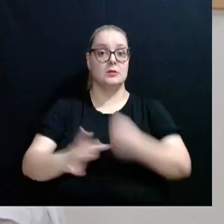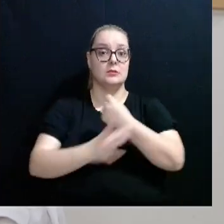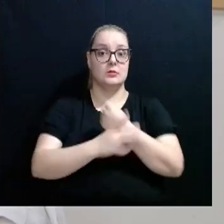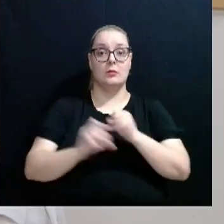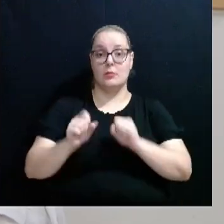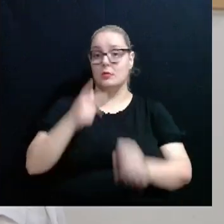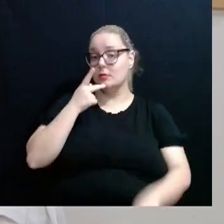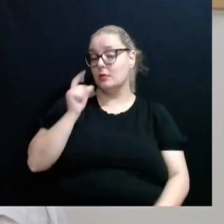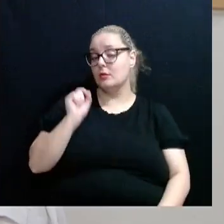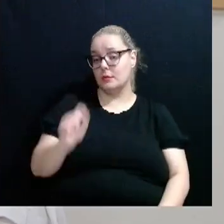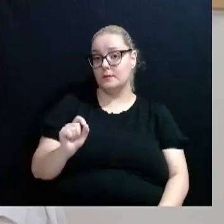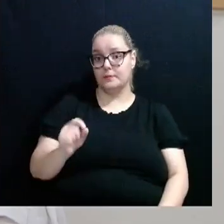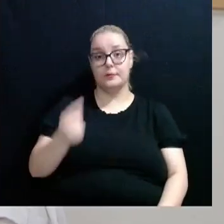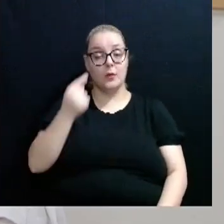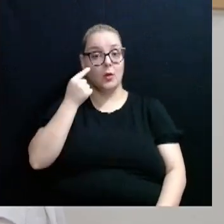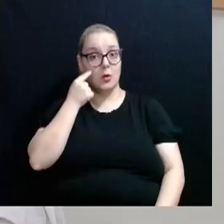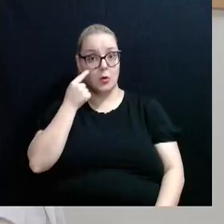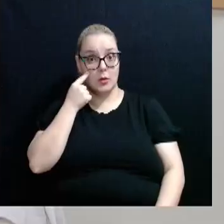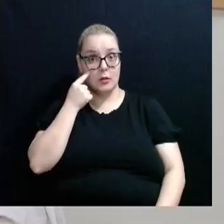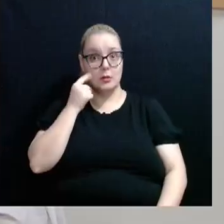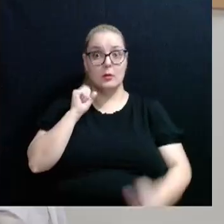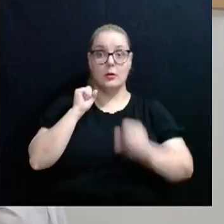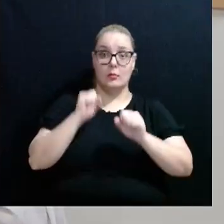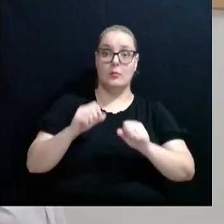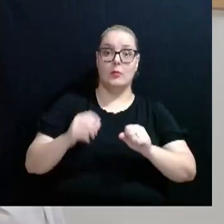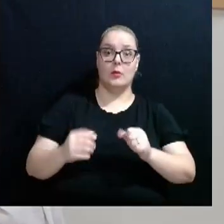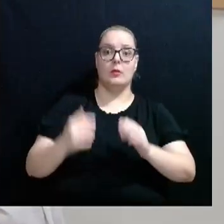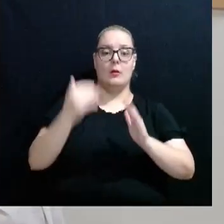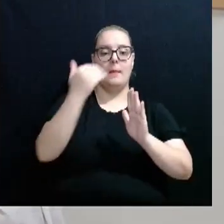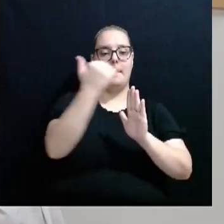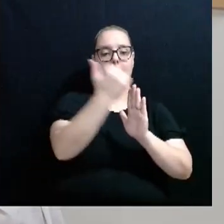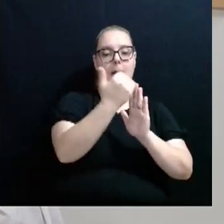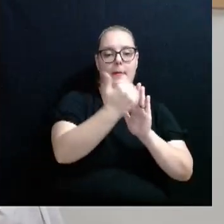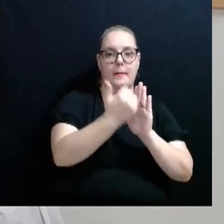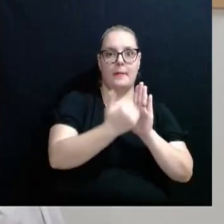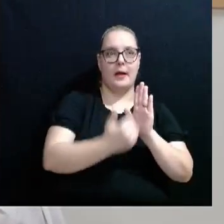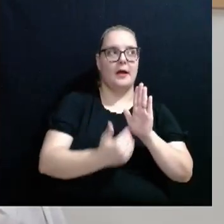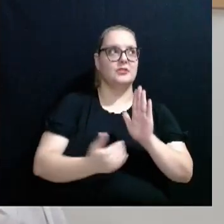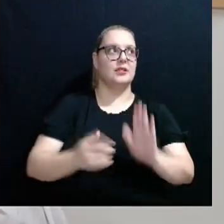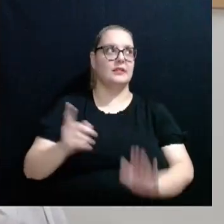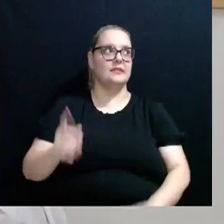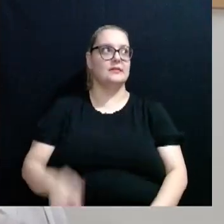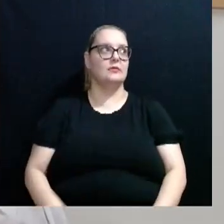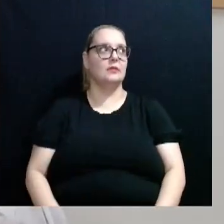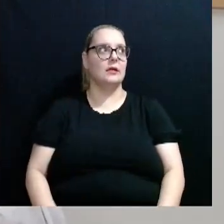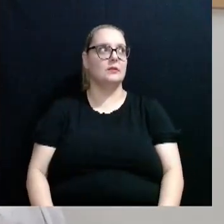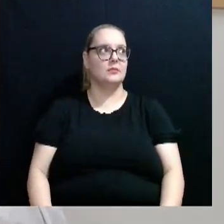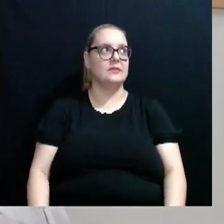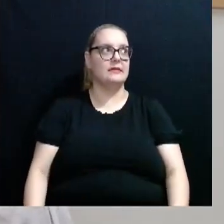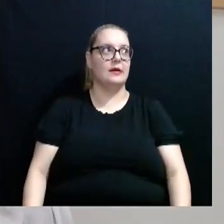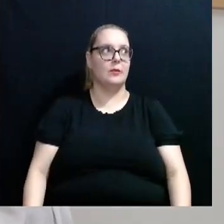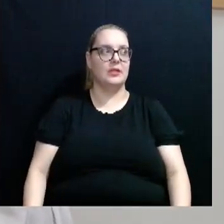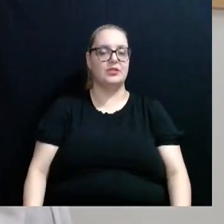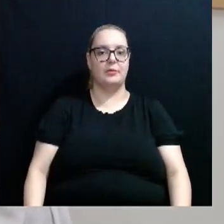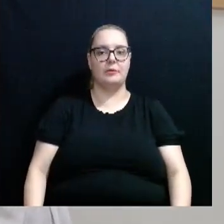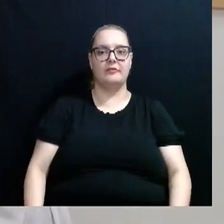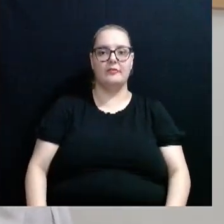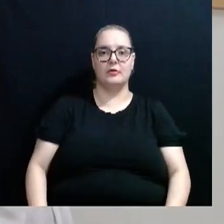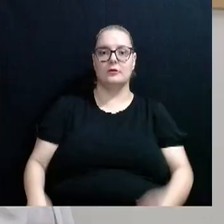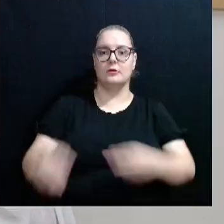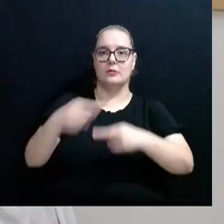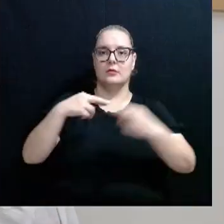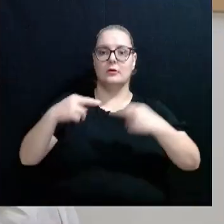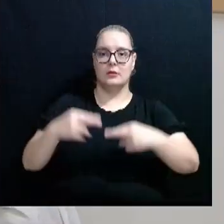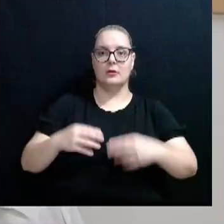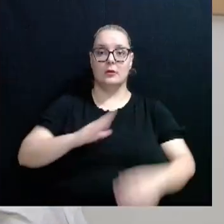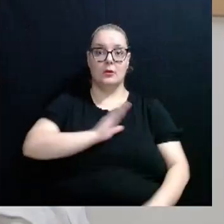olha, eu posso te dar essas coberturas, mas no caso de doenças relacionadas, por exemplo, ao coração, você não tem